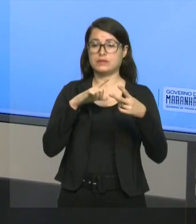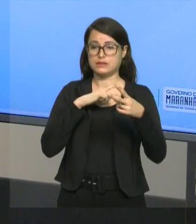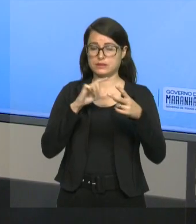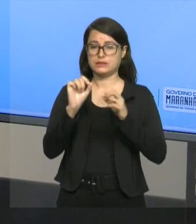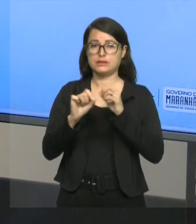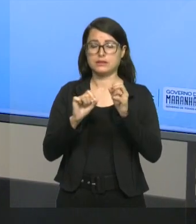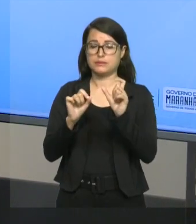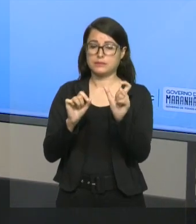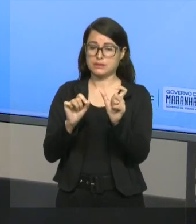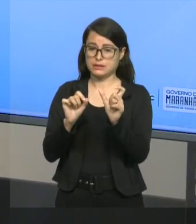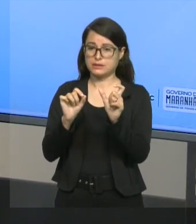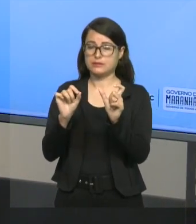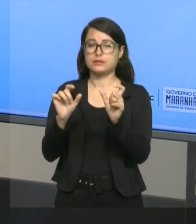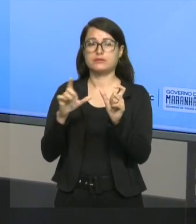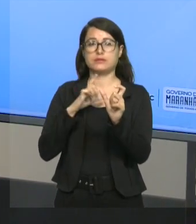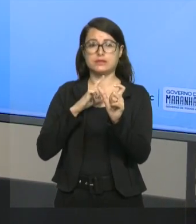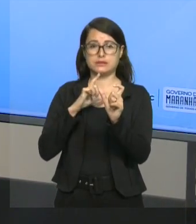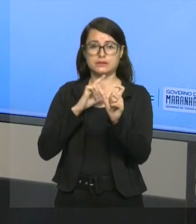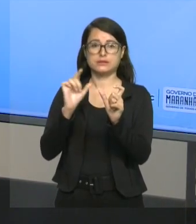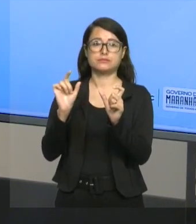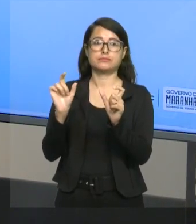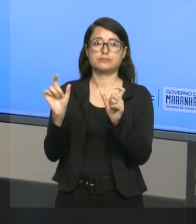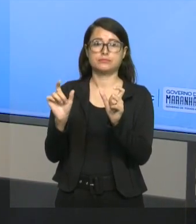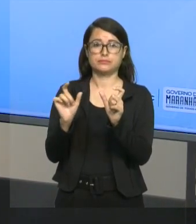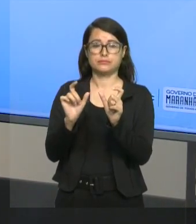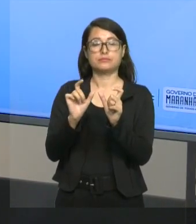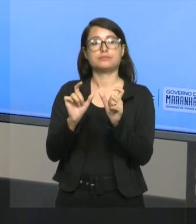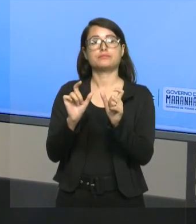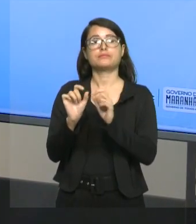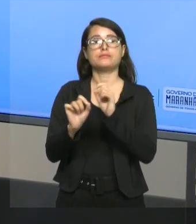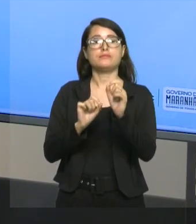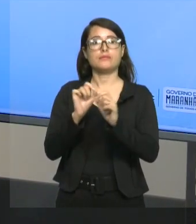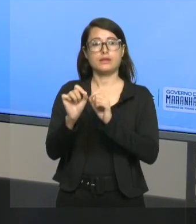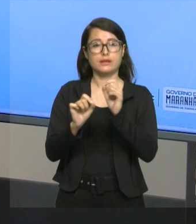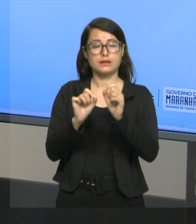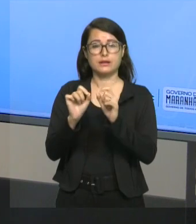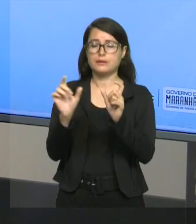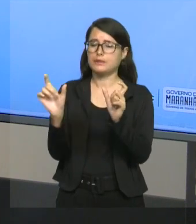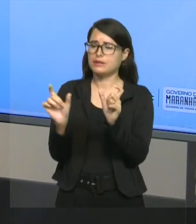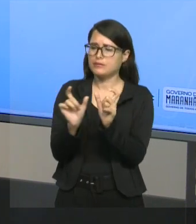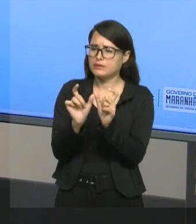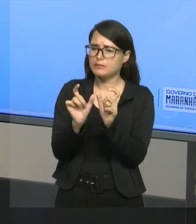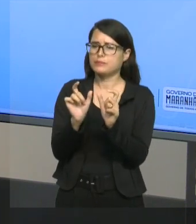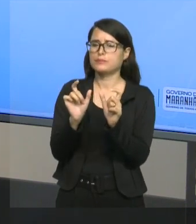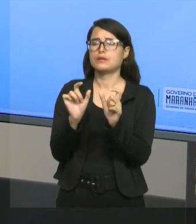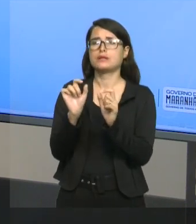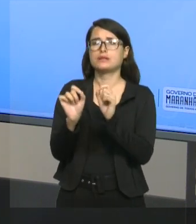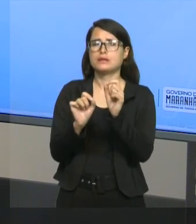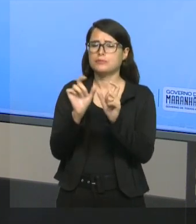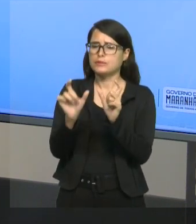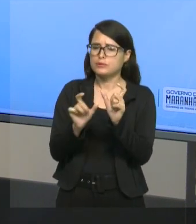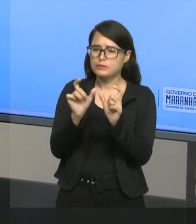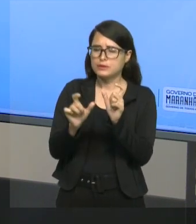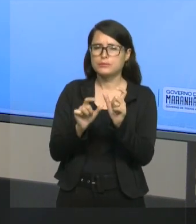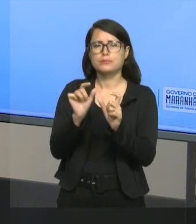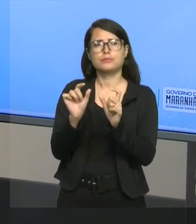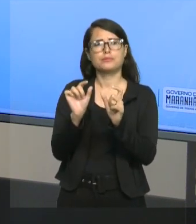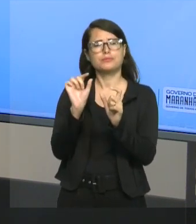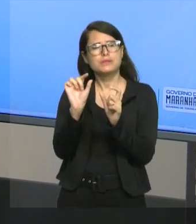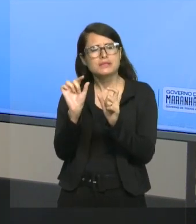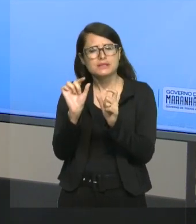Detalhe, sufixo é um morfema, aquela palavrinha pequena que você coloca depois do